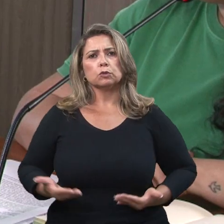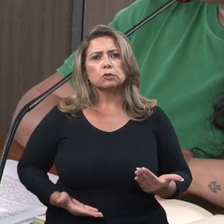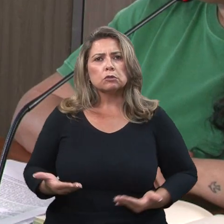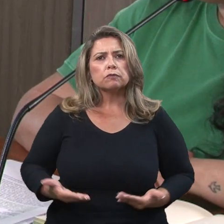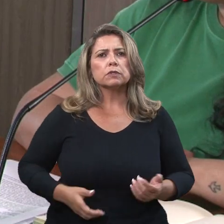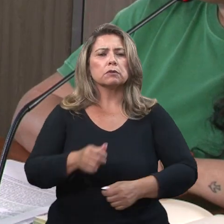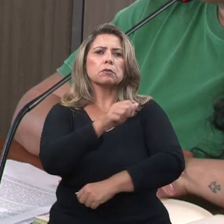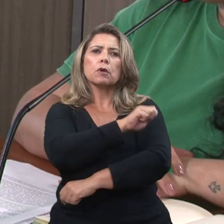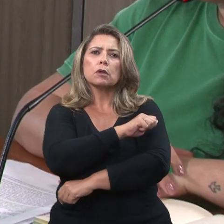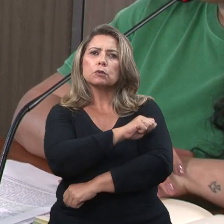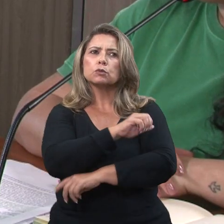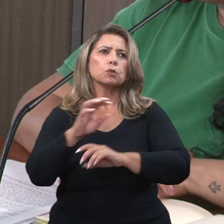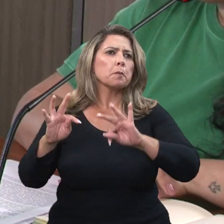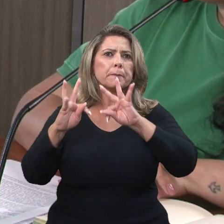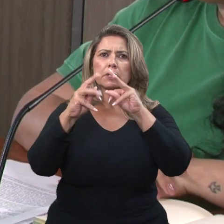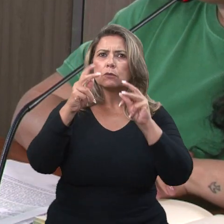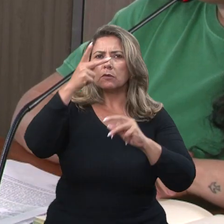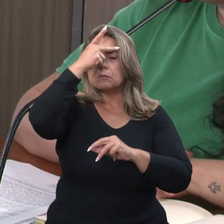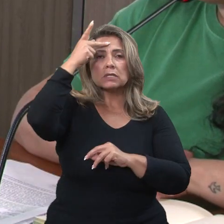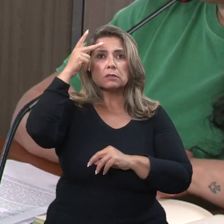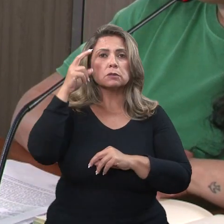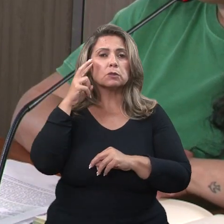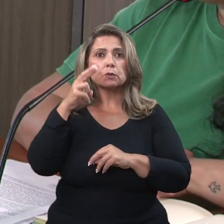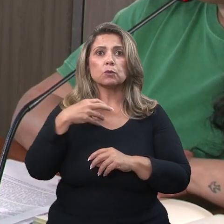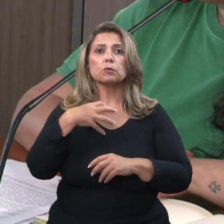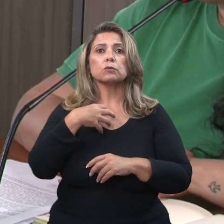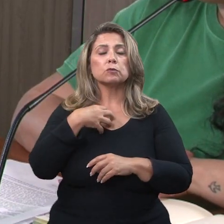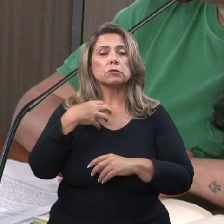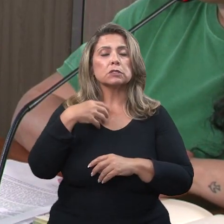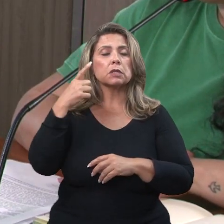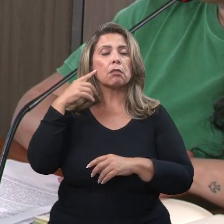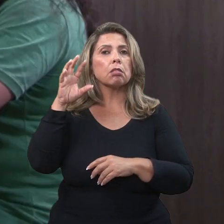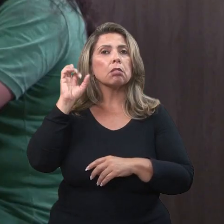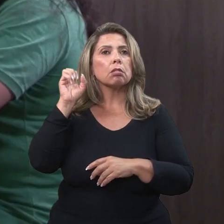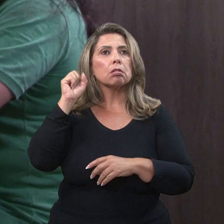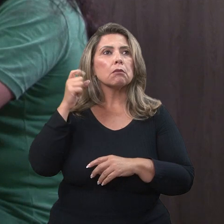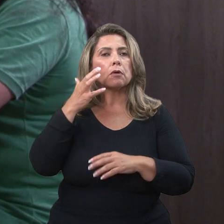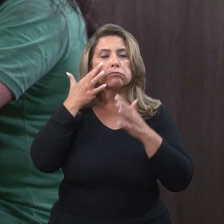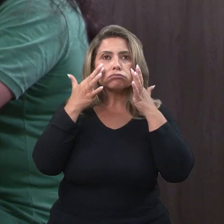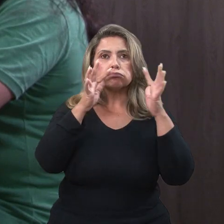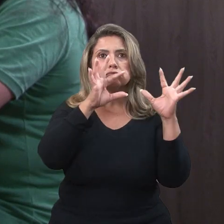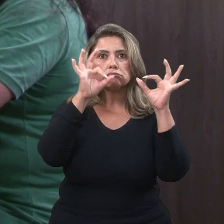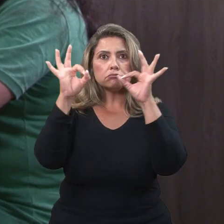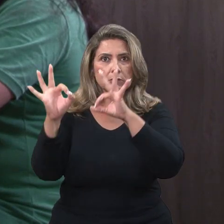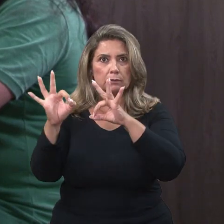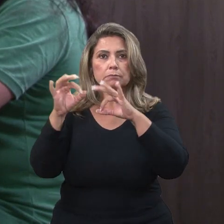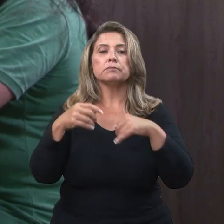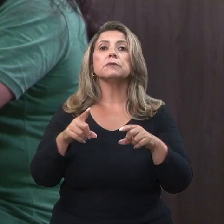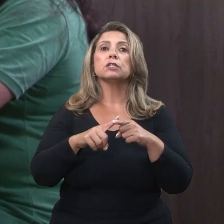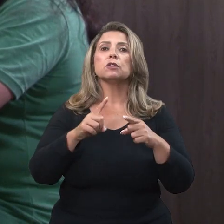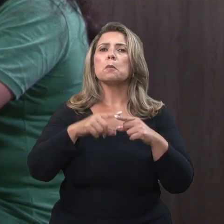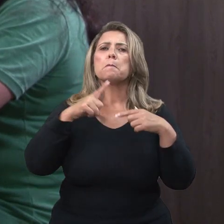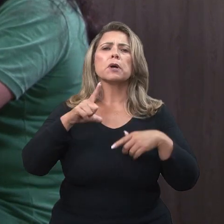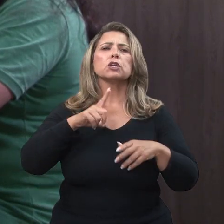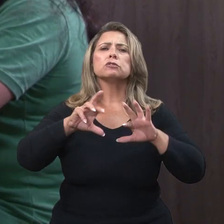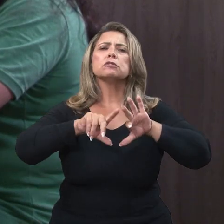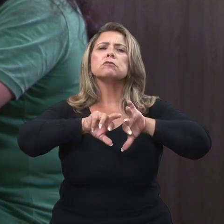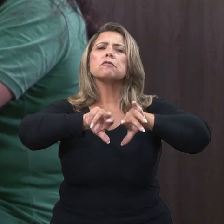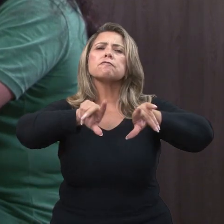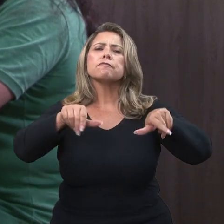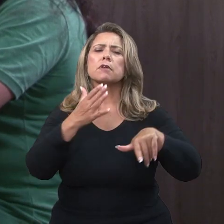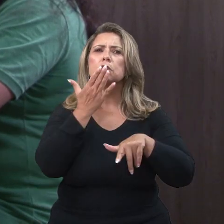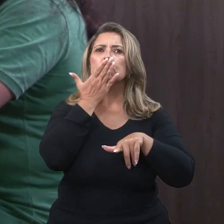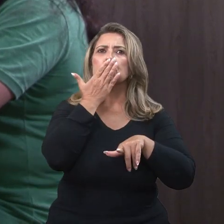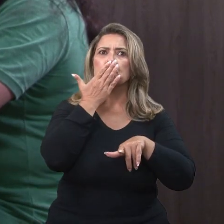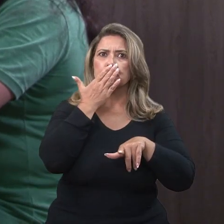toda a comunidade que está nos escutando. O assédio ele pode ser de vários tipos. O assédio pode ser